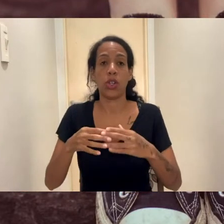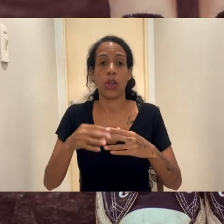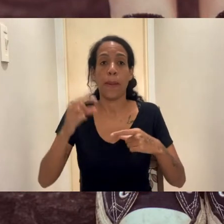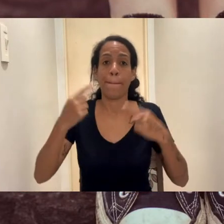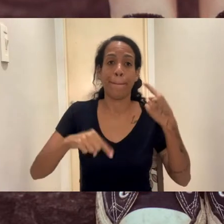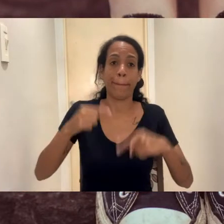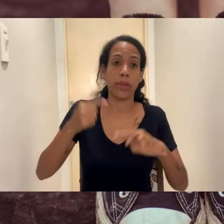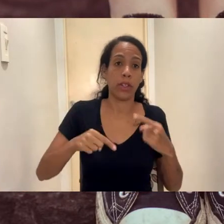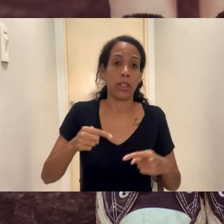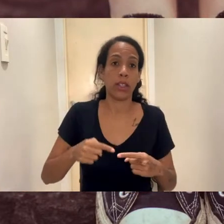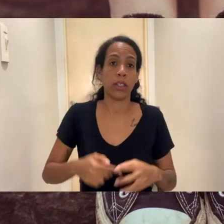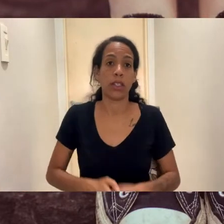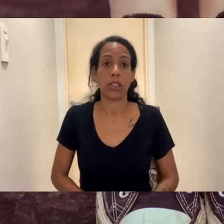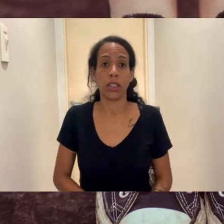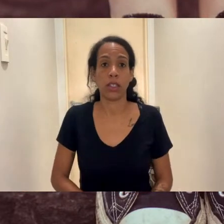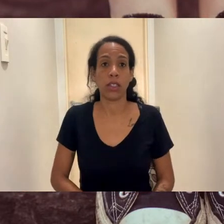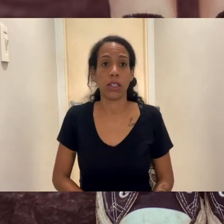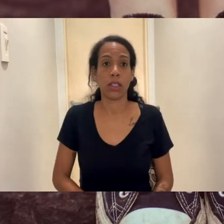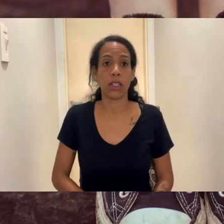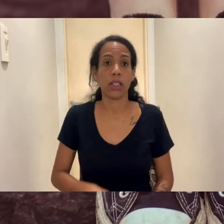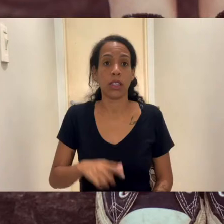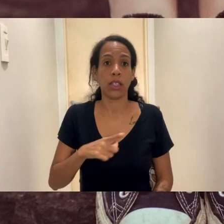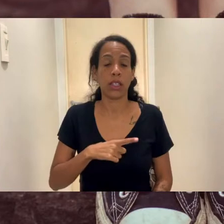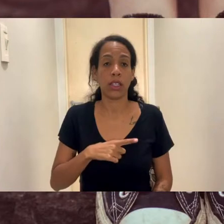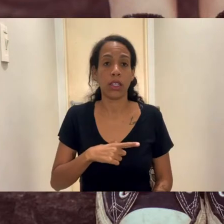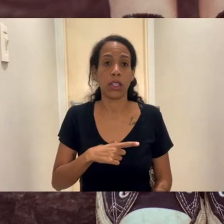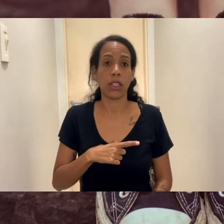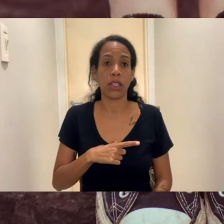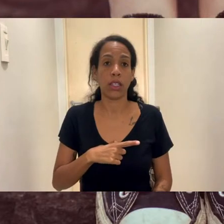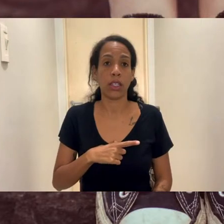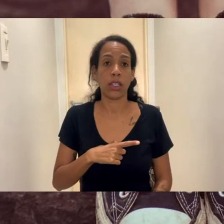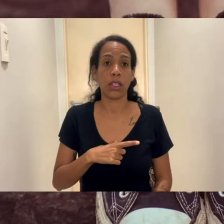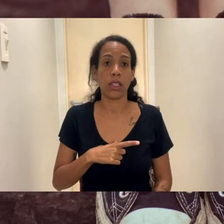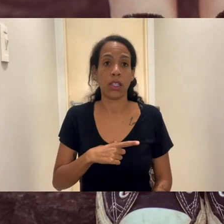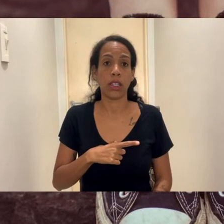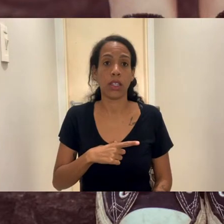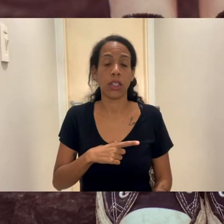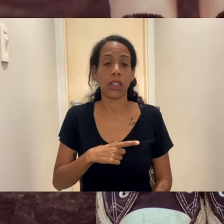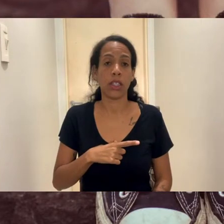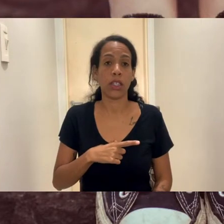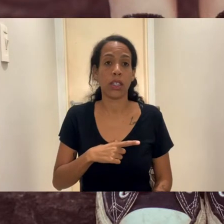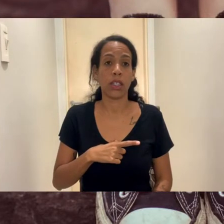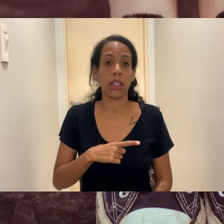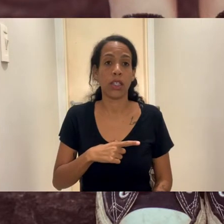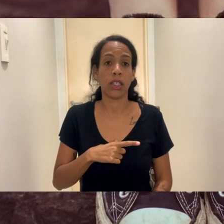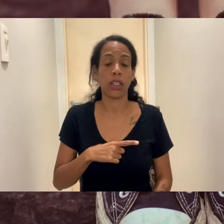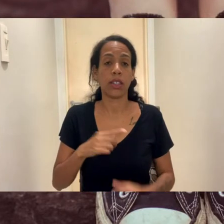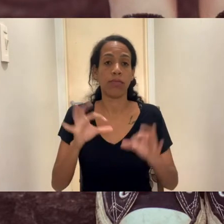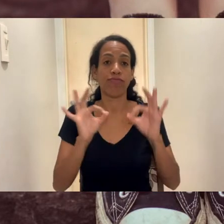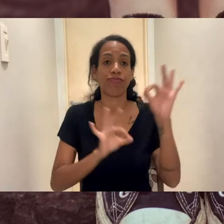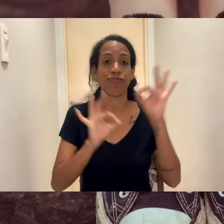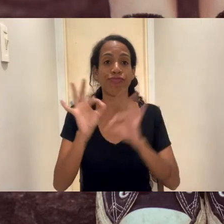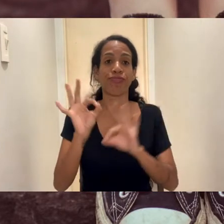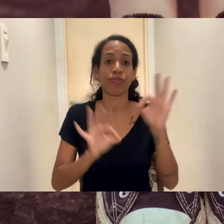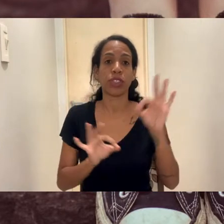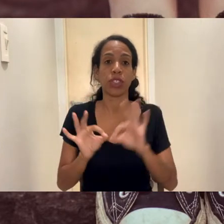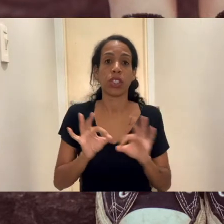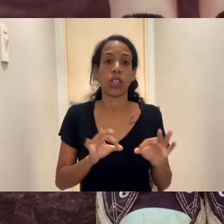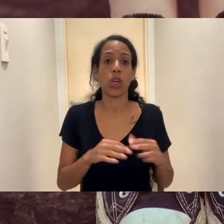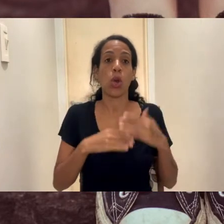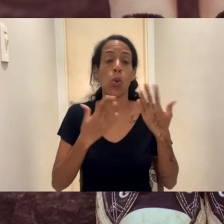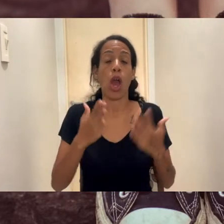que, como disse Flávia, ela é estruturante, né? E aí, qual